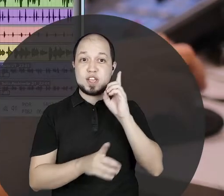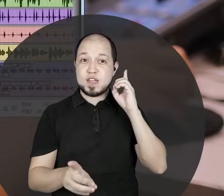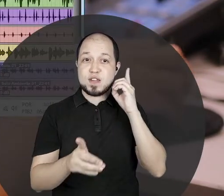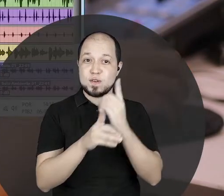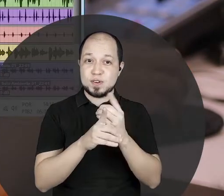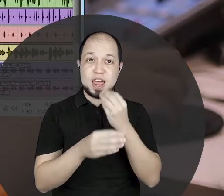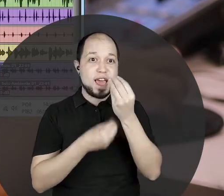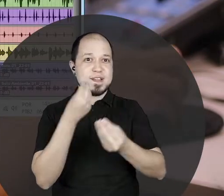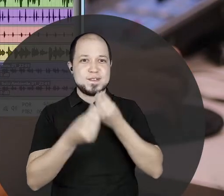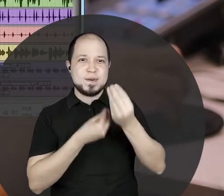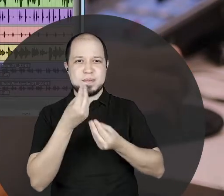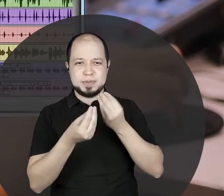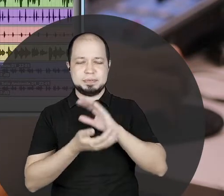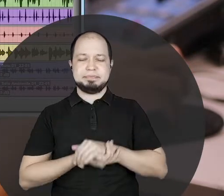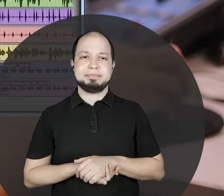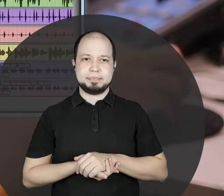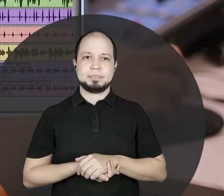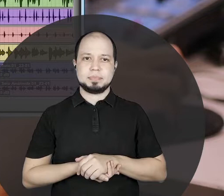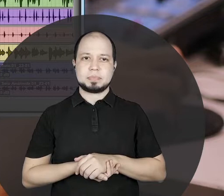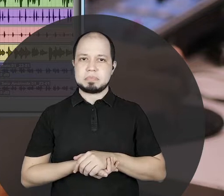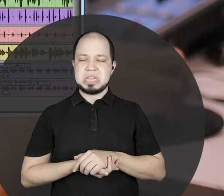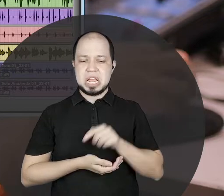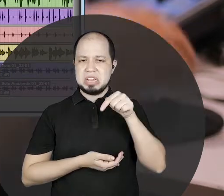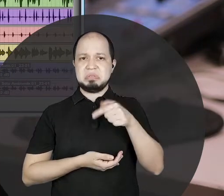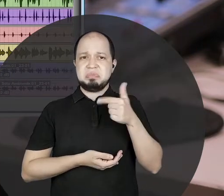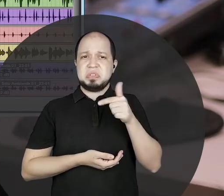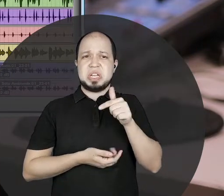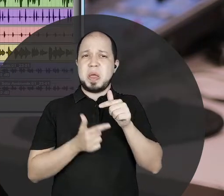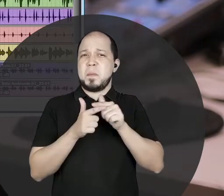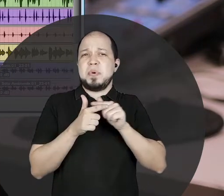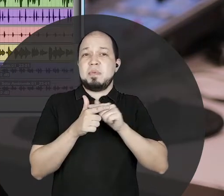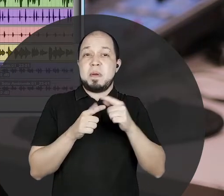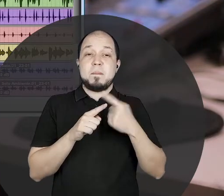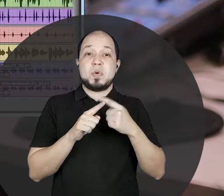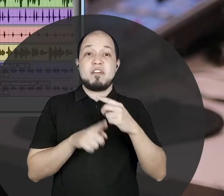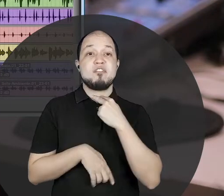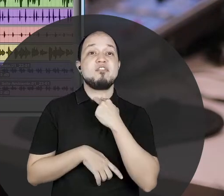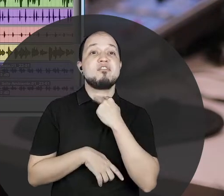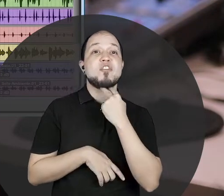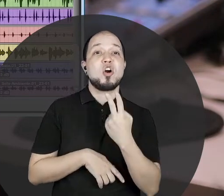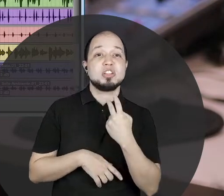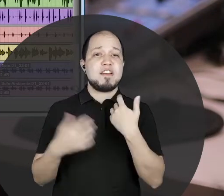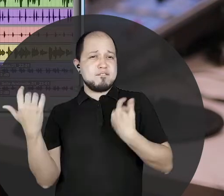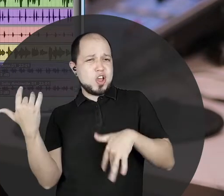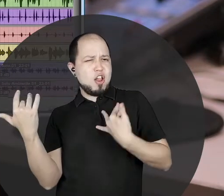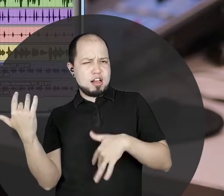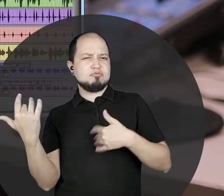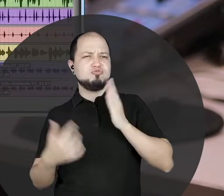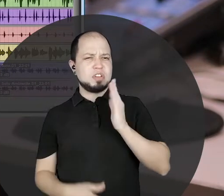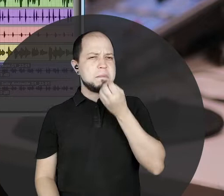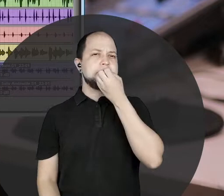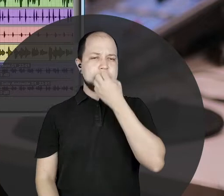né? E aqui eu já não tenho esse problema, porque a voz e violão já estão bastante...